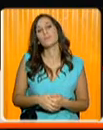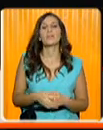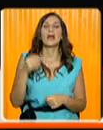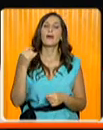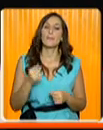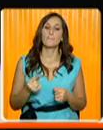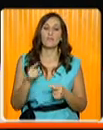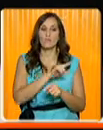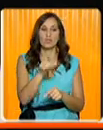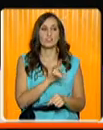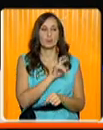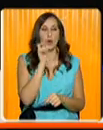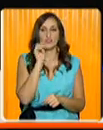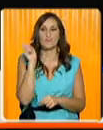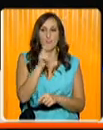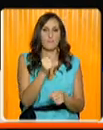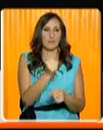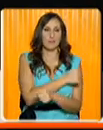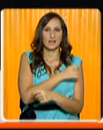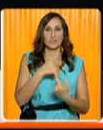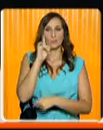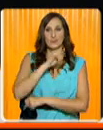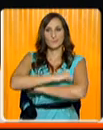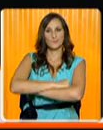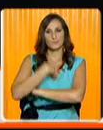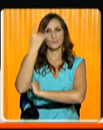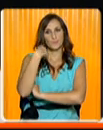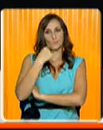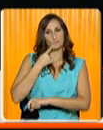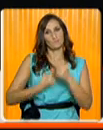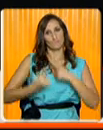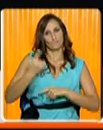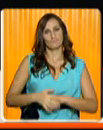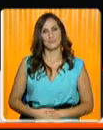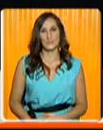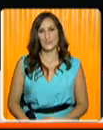Ai. E às vezes vocês chegam a casa e nós estamos com uma cara.